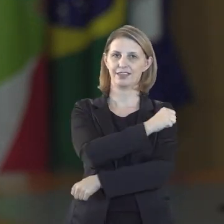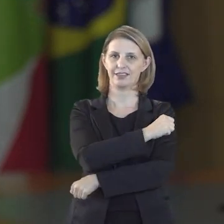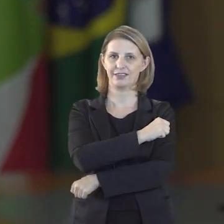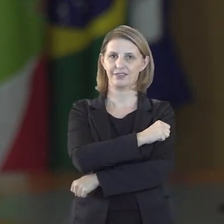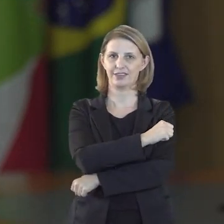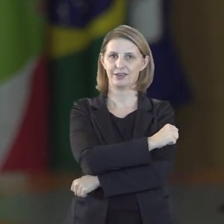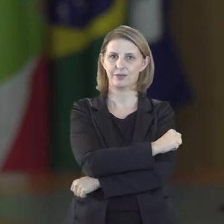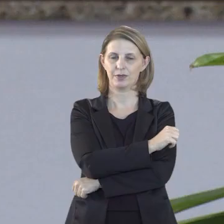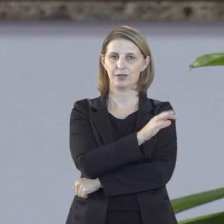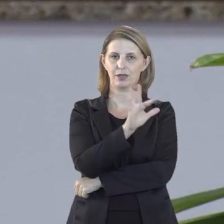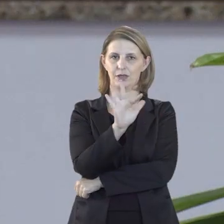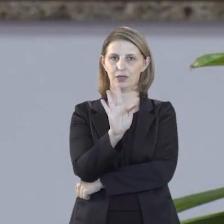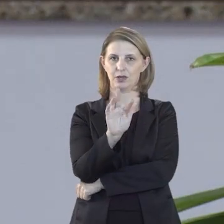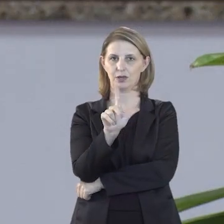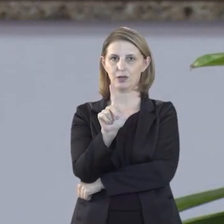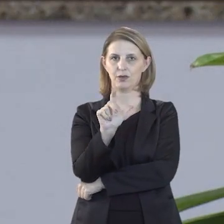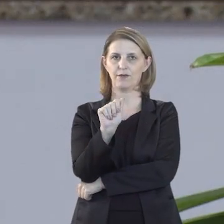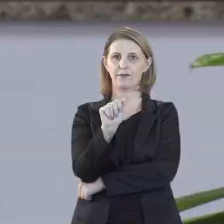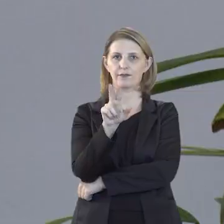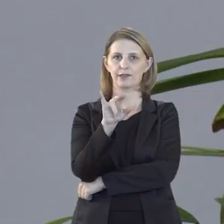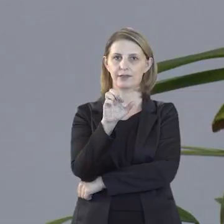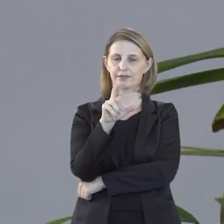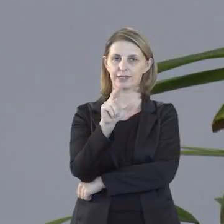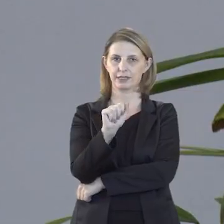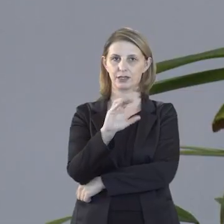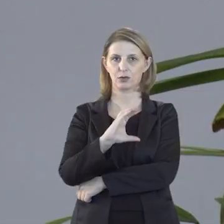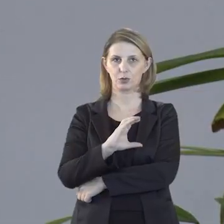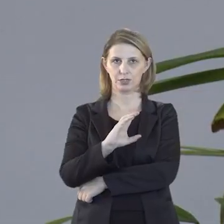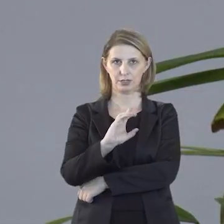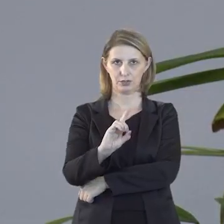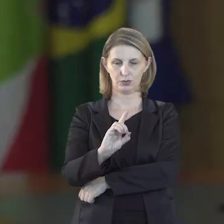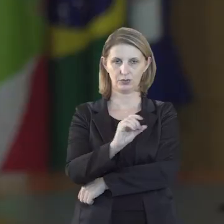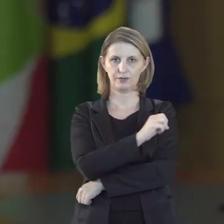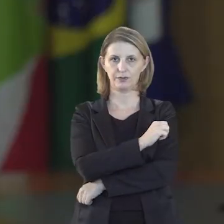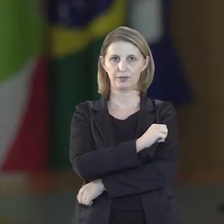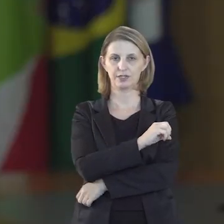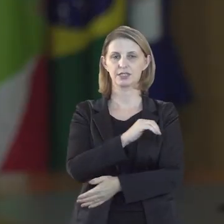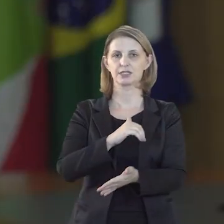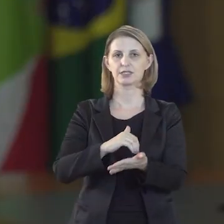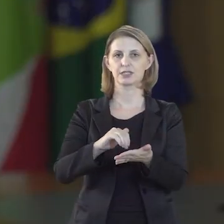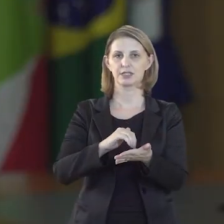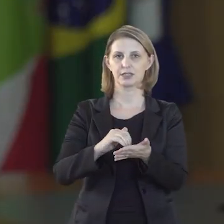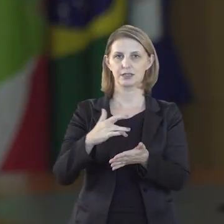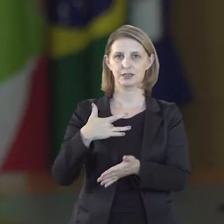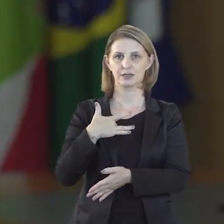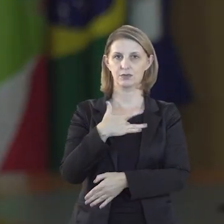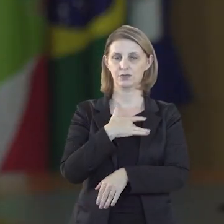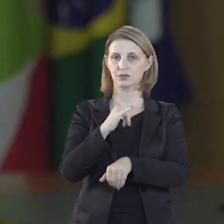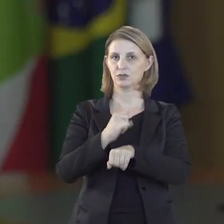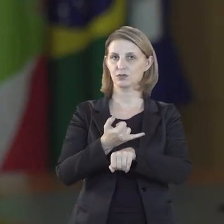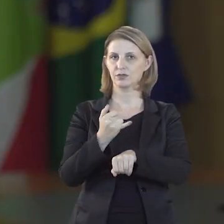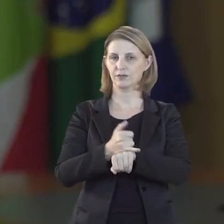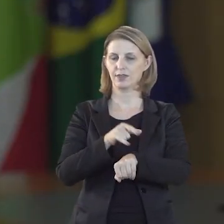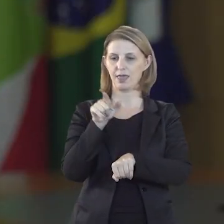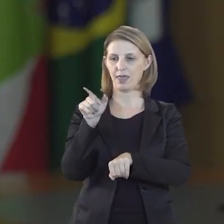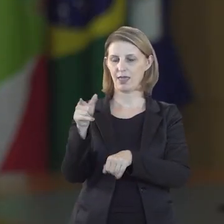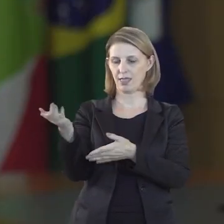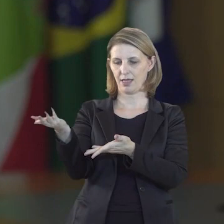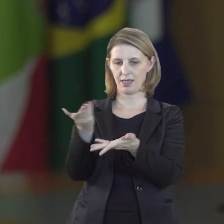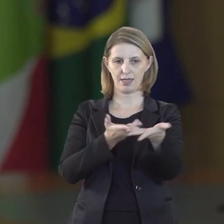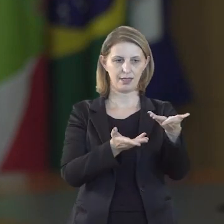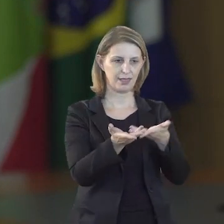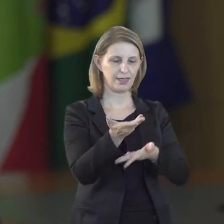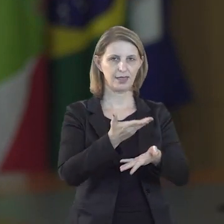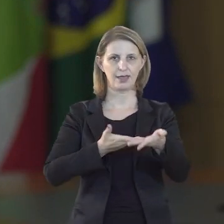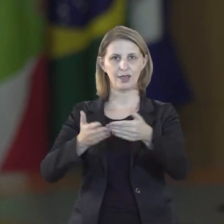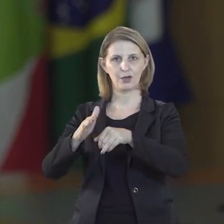para a enfermeira a doutora Flaviane Melo Lazzarini, coordenadora de enfermagem da Secretaria de Saúde de Joinville. Ela será a